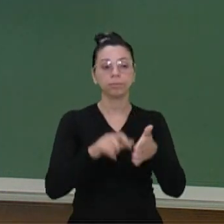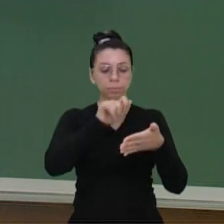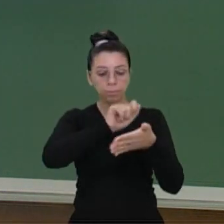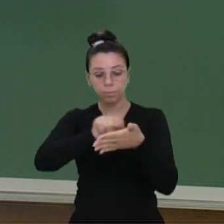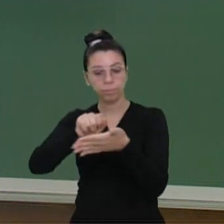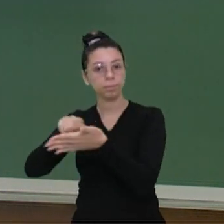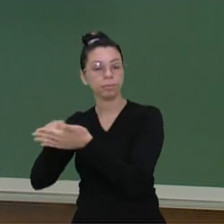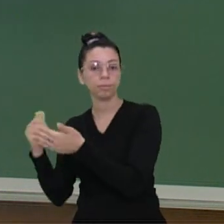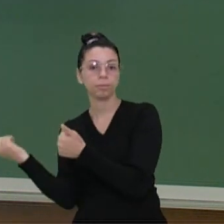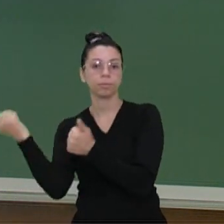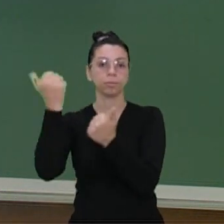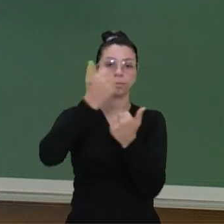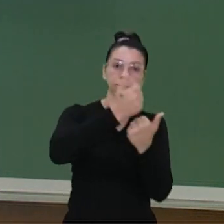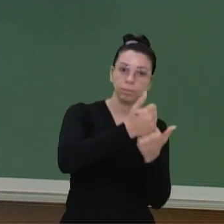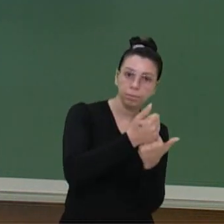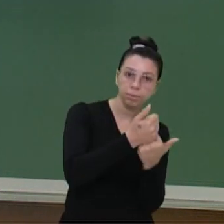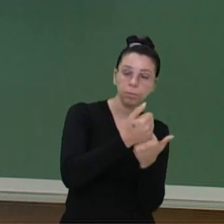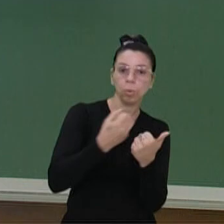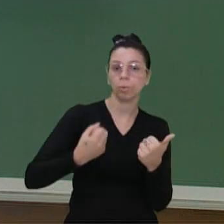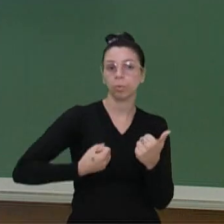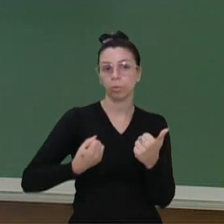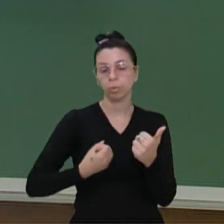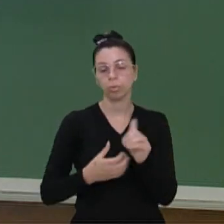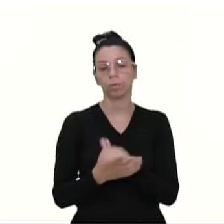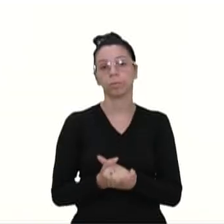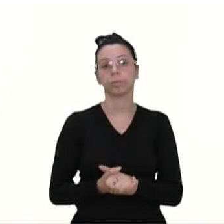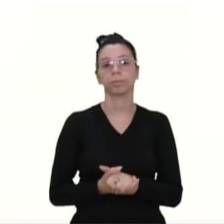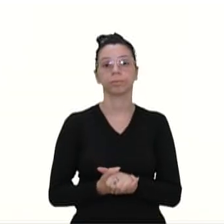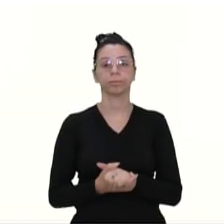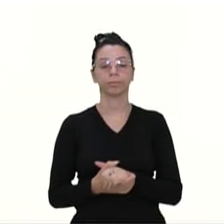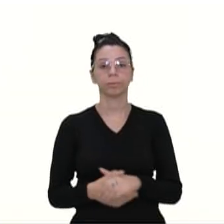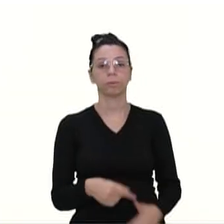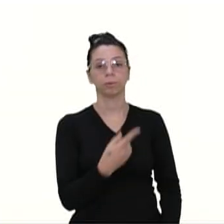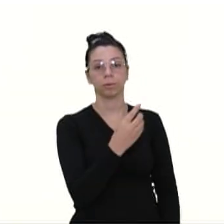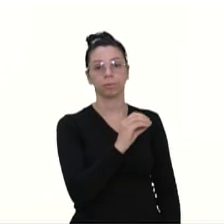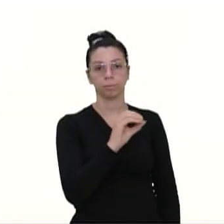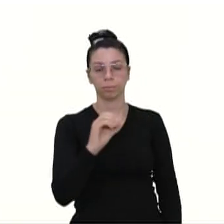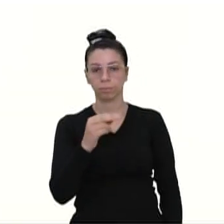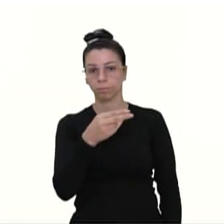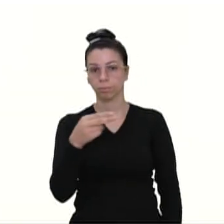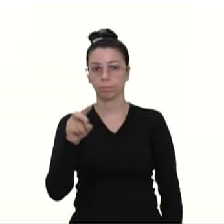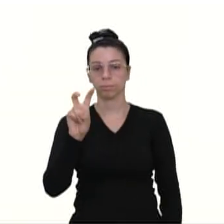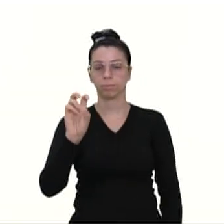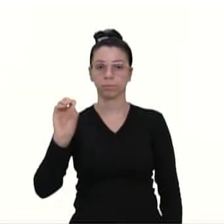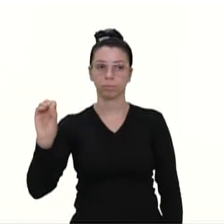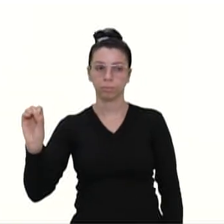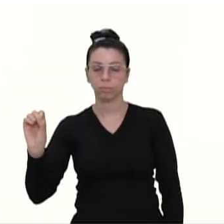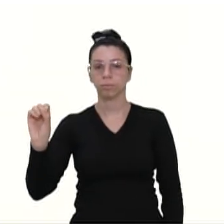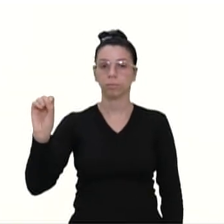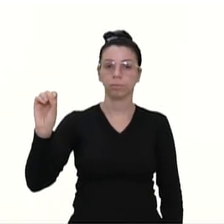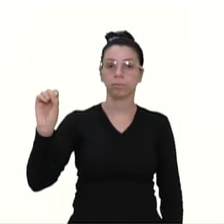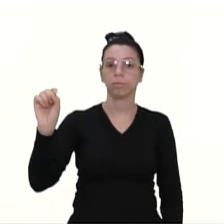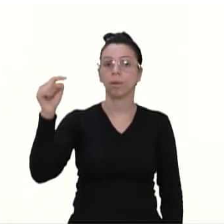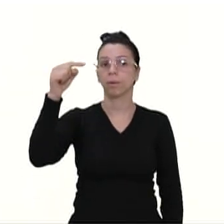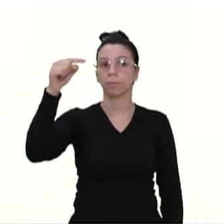e substitui os itens. 100 igual a 500 vezes o E elevado a